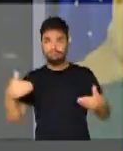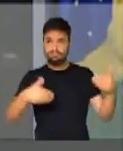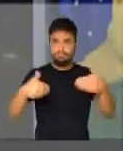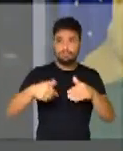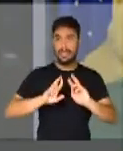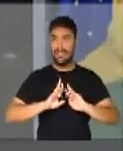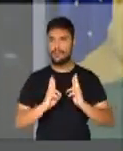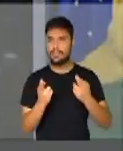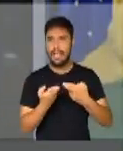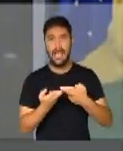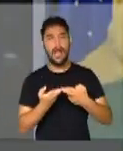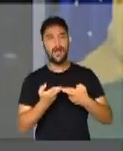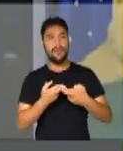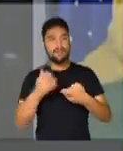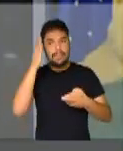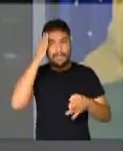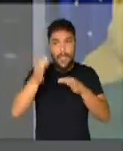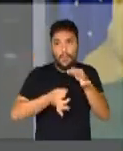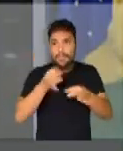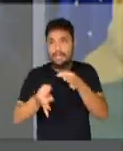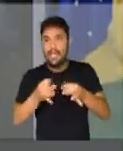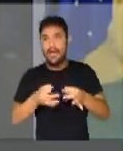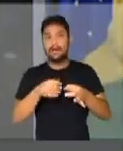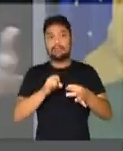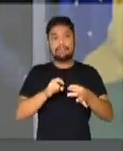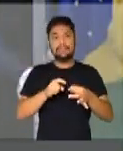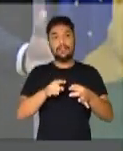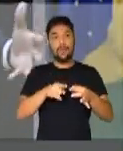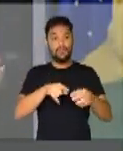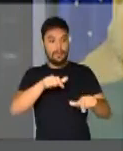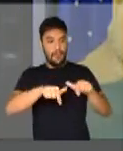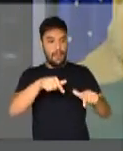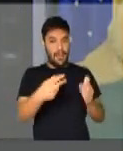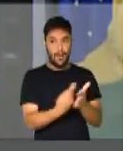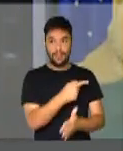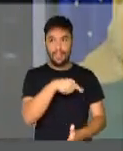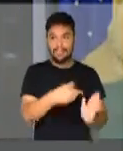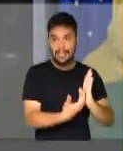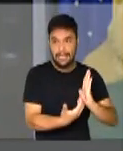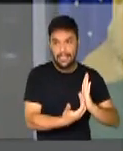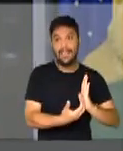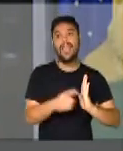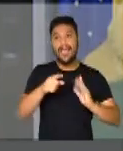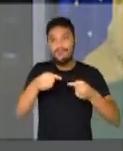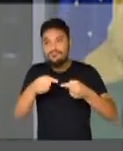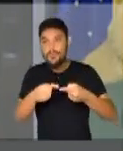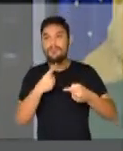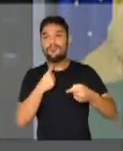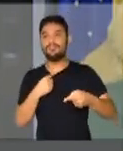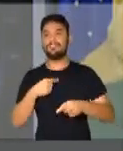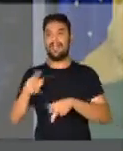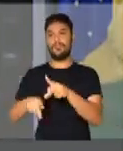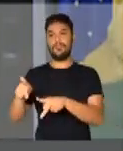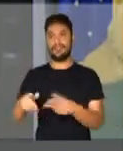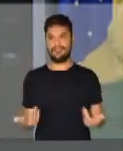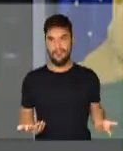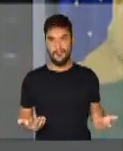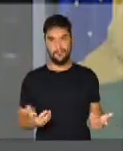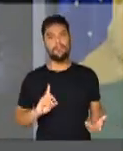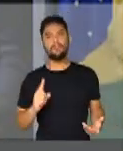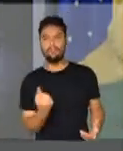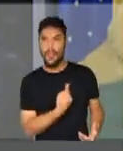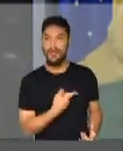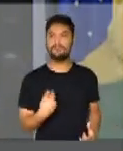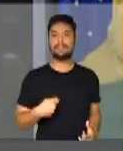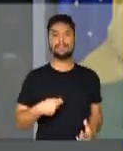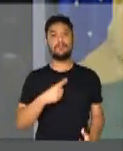ver se nós estamos em sintonia com a sociedade. É muito fácil fazer isso, só basta apenas ter vontade